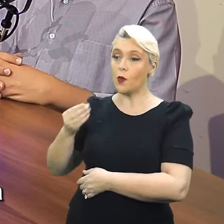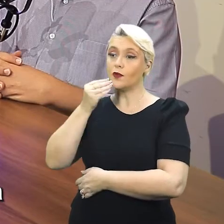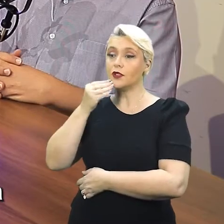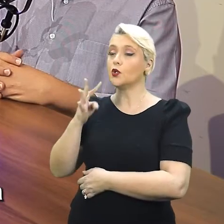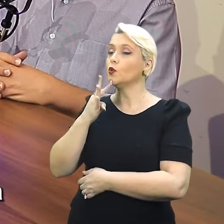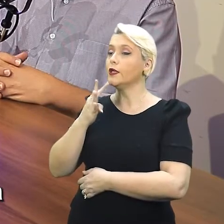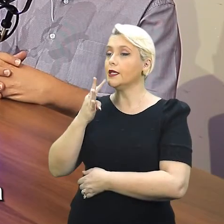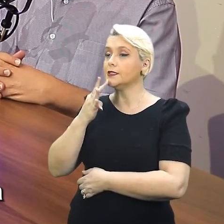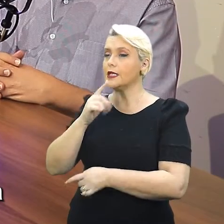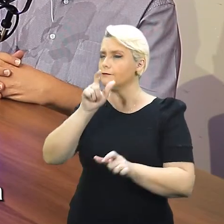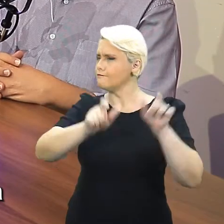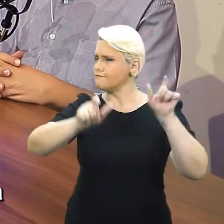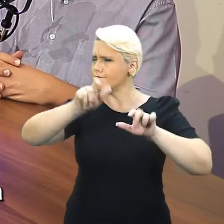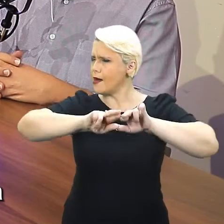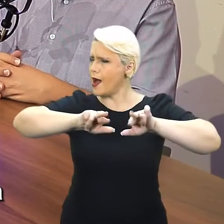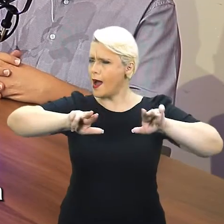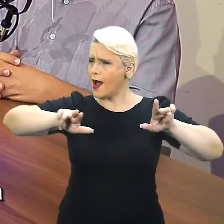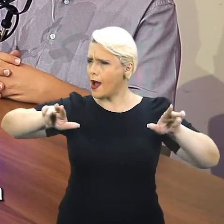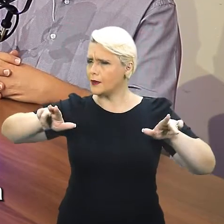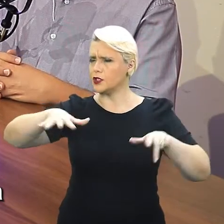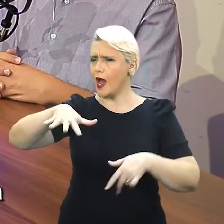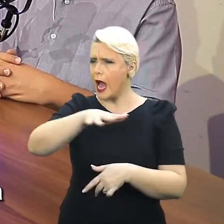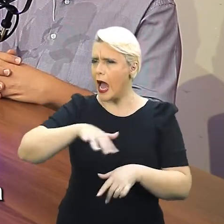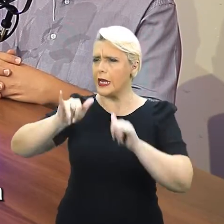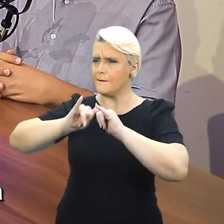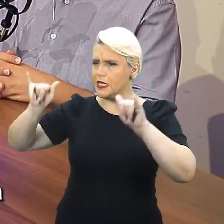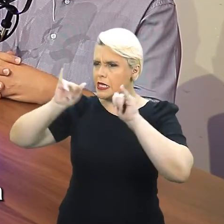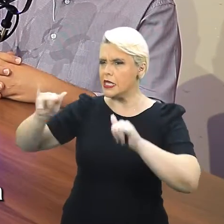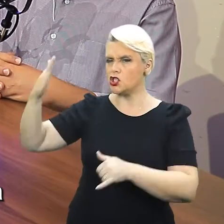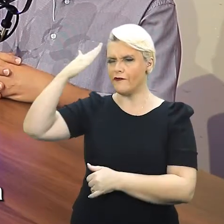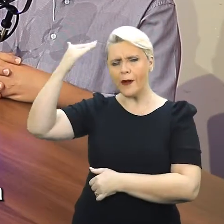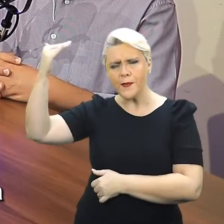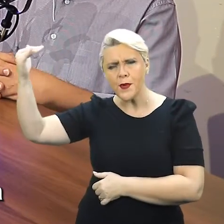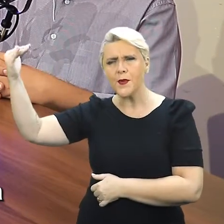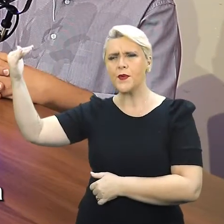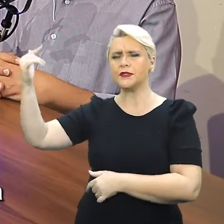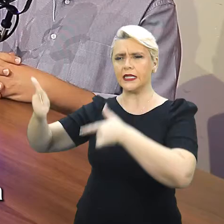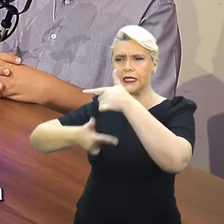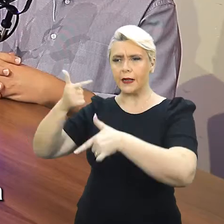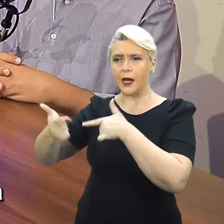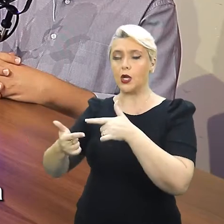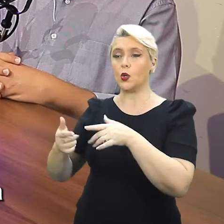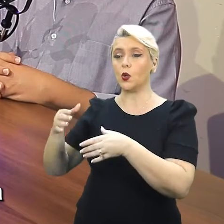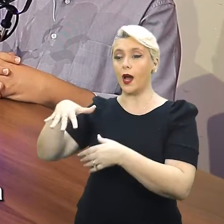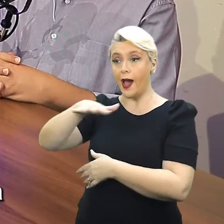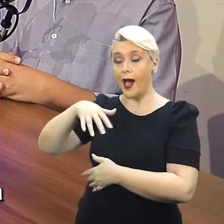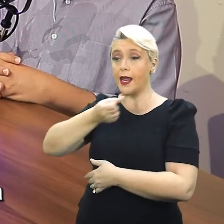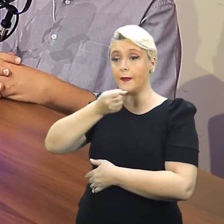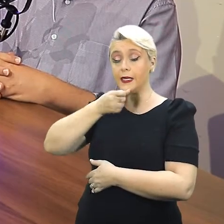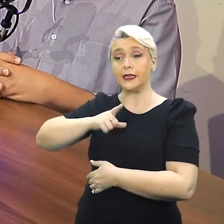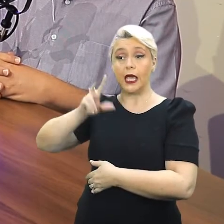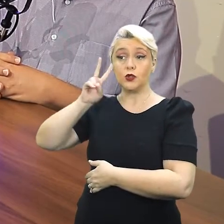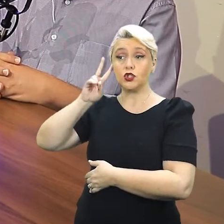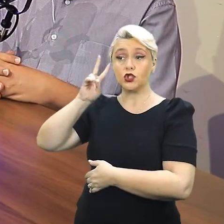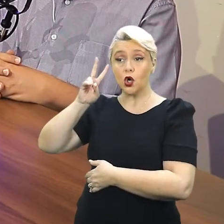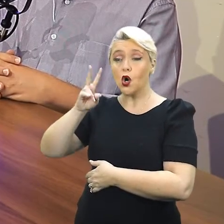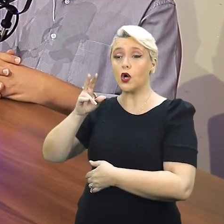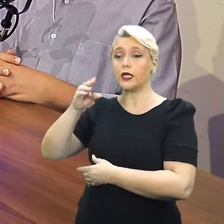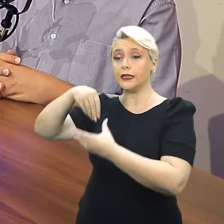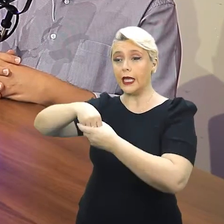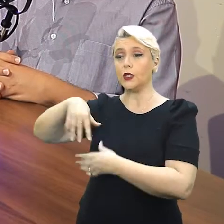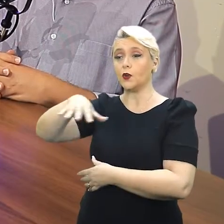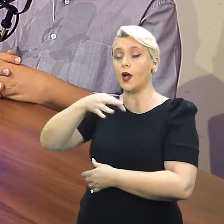conhecer muitas pessoas da mídia, celebridades, trabalhou aí na imprensa, tem uma história na